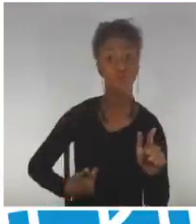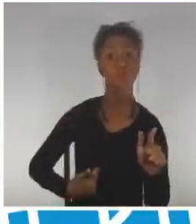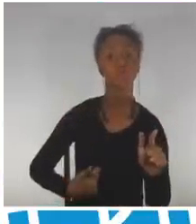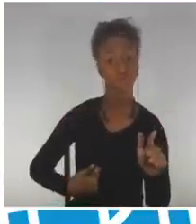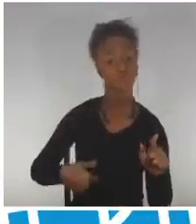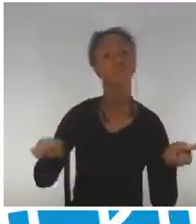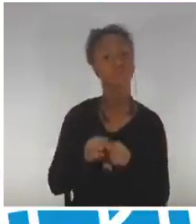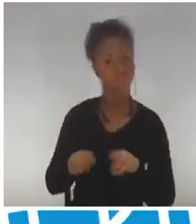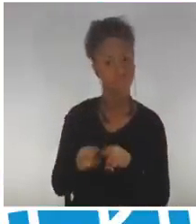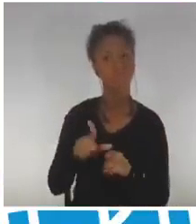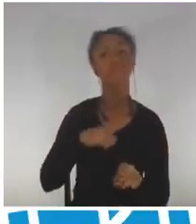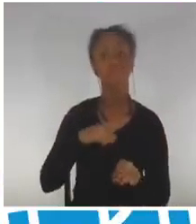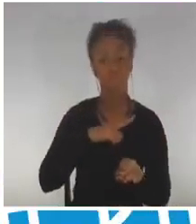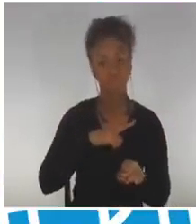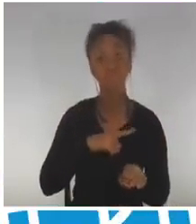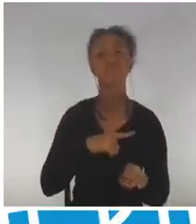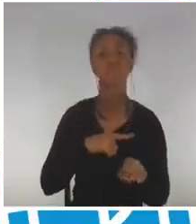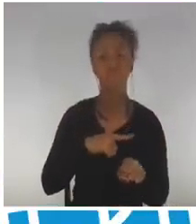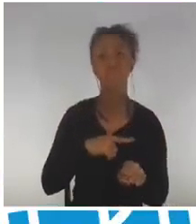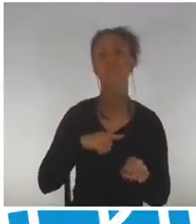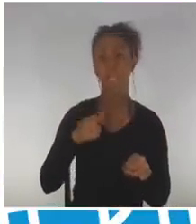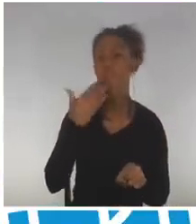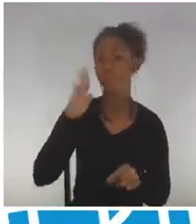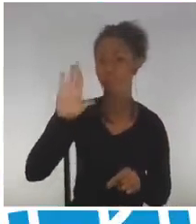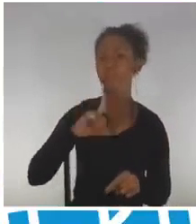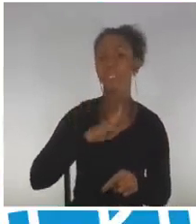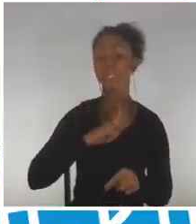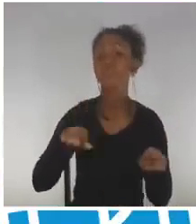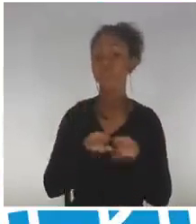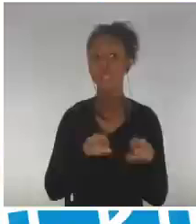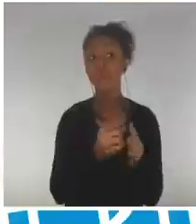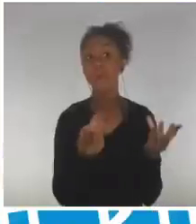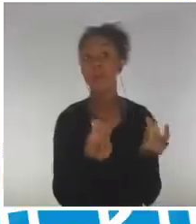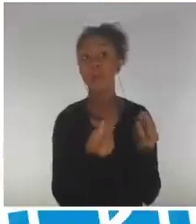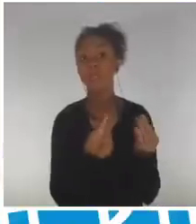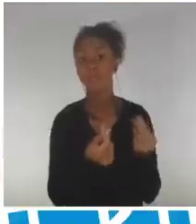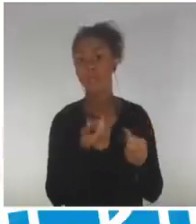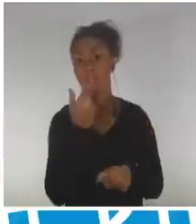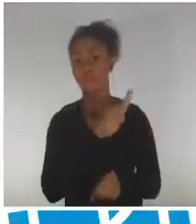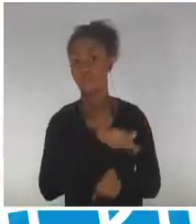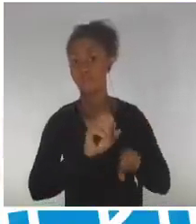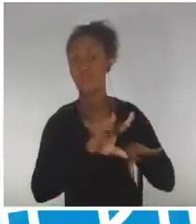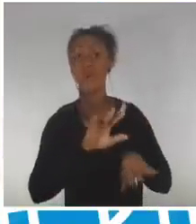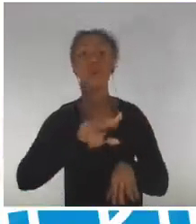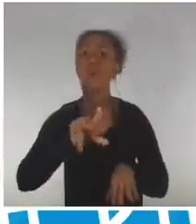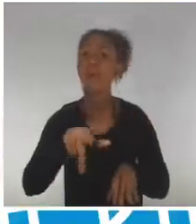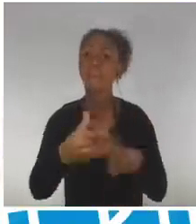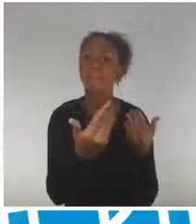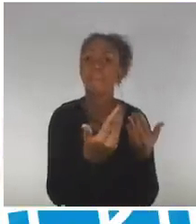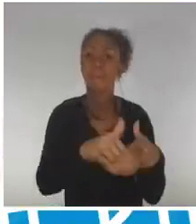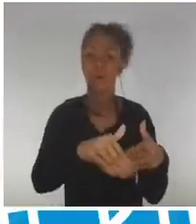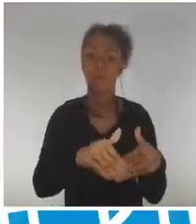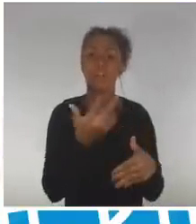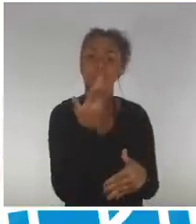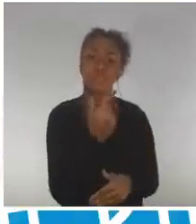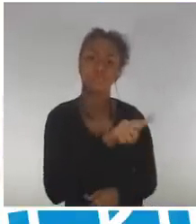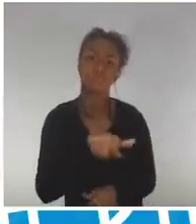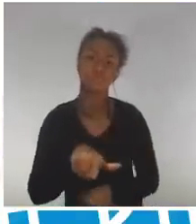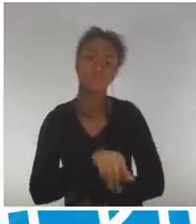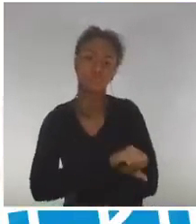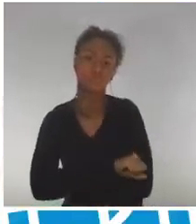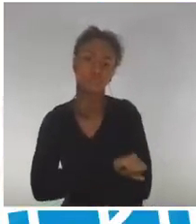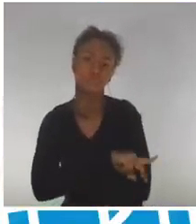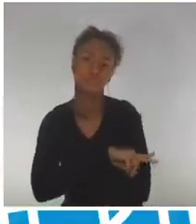um diagnóstico da avaliação da educação infantil no nosso país. Eu não estou falando aqui da aplicação de testes para crianças de 0 a 5 anos